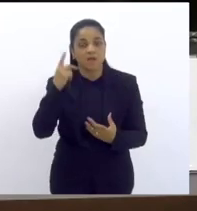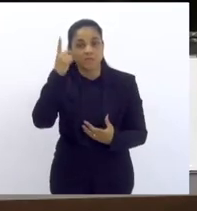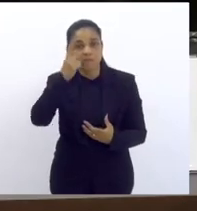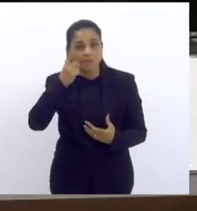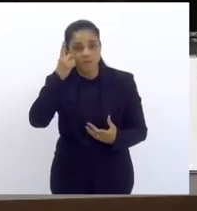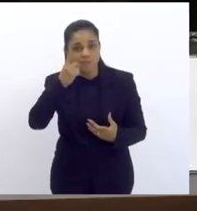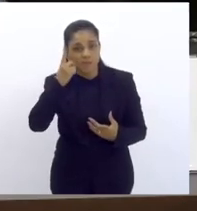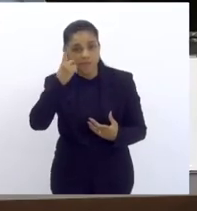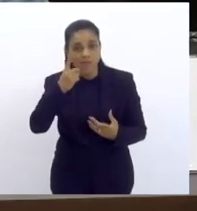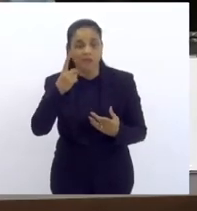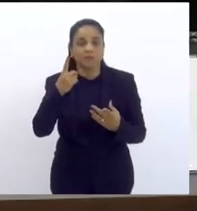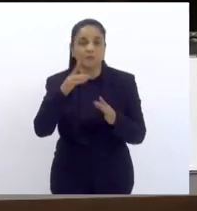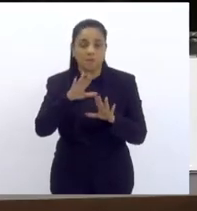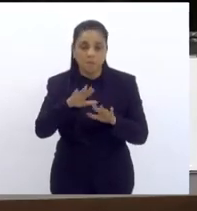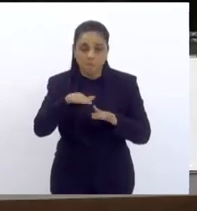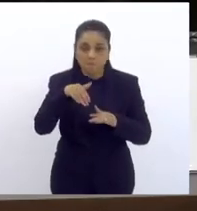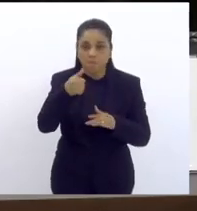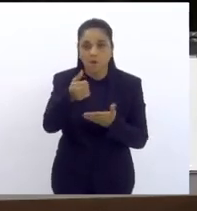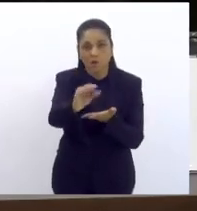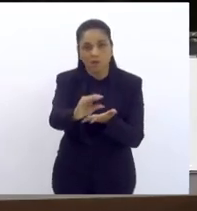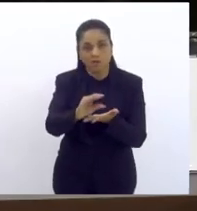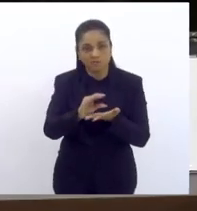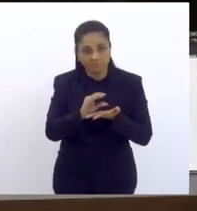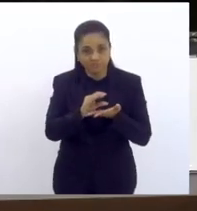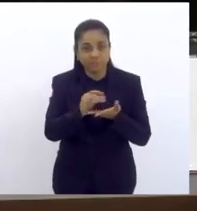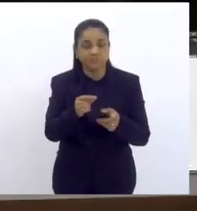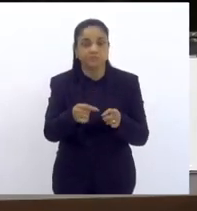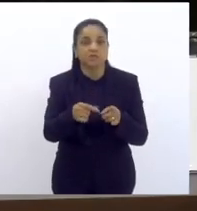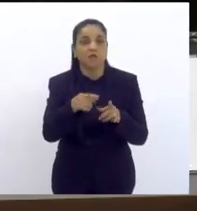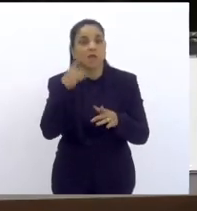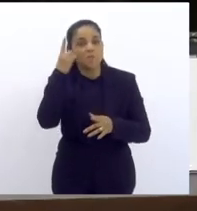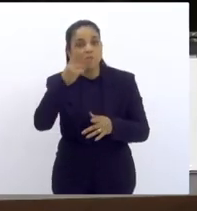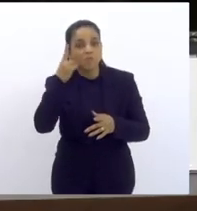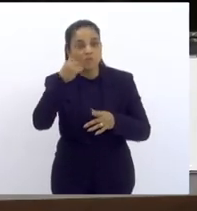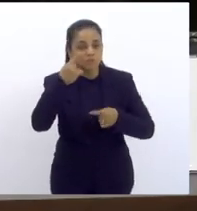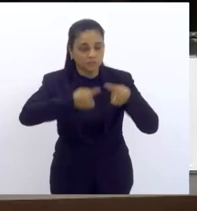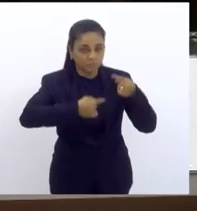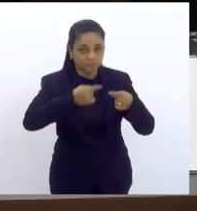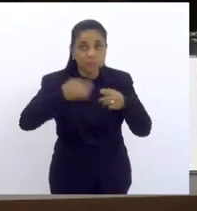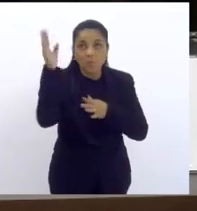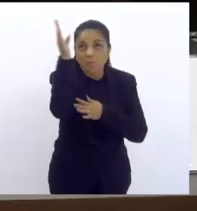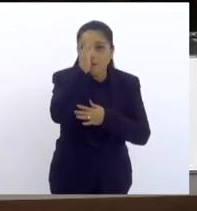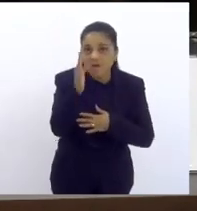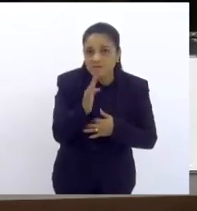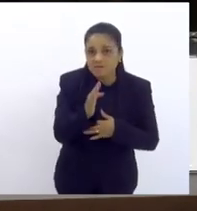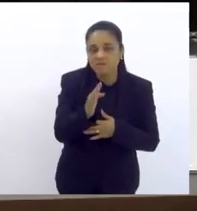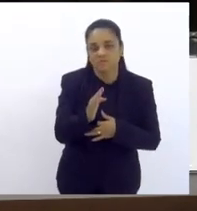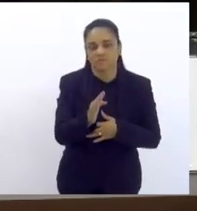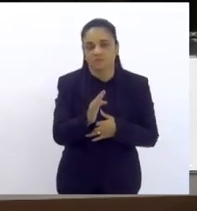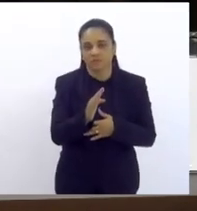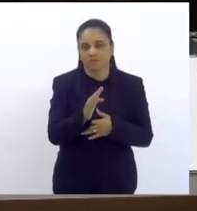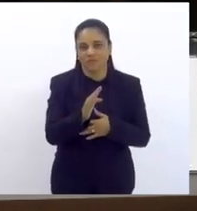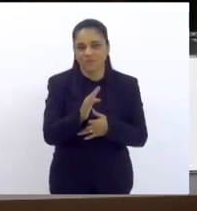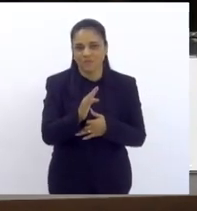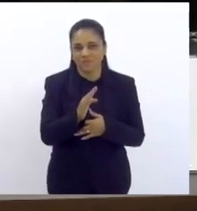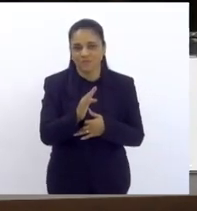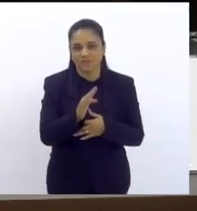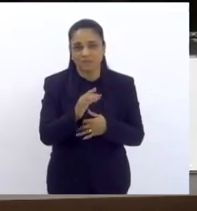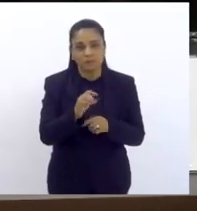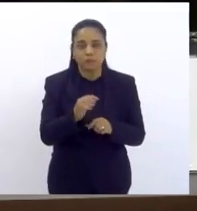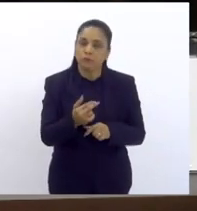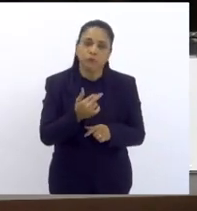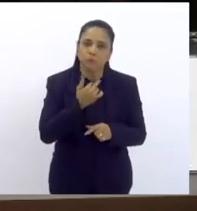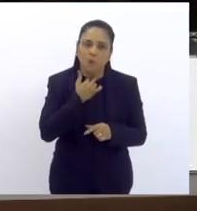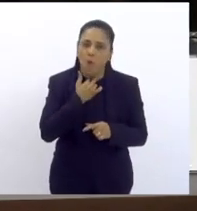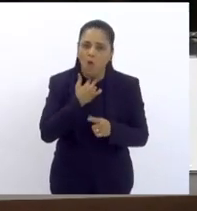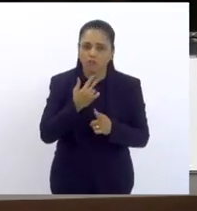esse orçamento e a gente ter também uma política pública a nível Nacional não se pode falar em proteção animal